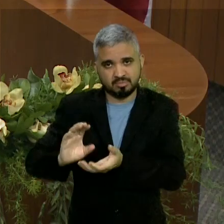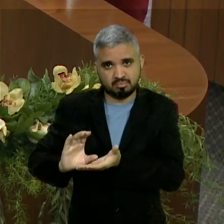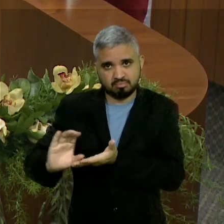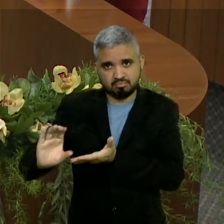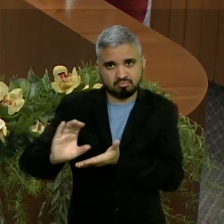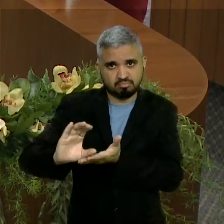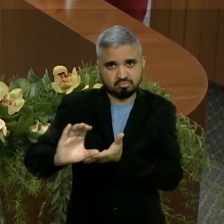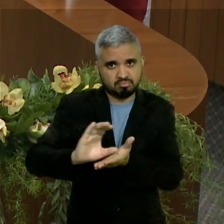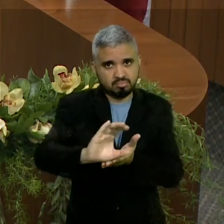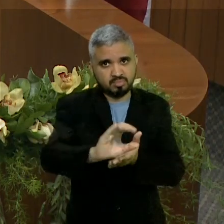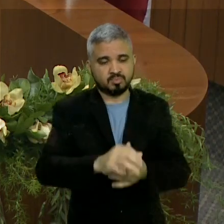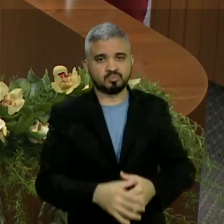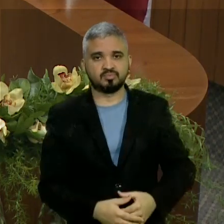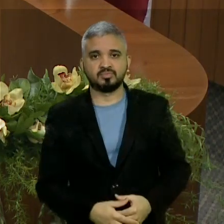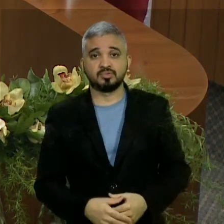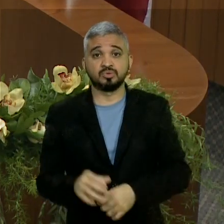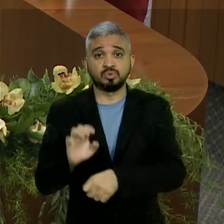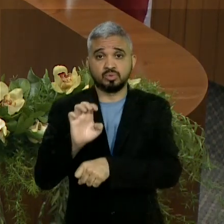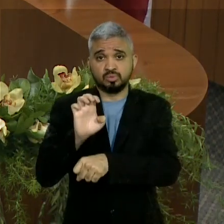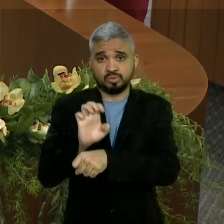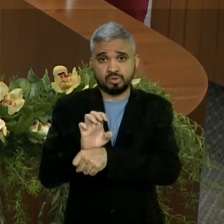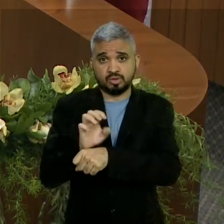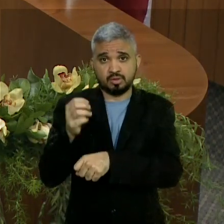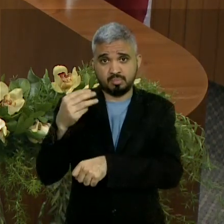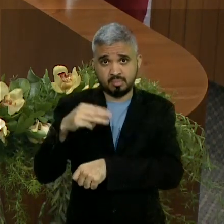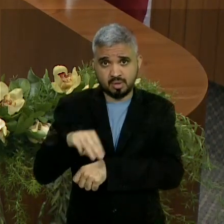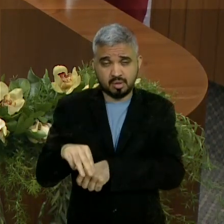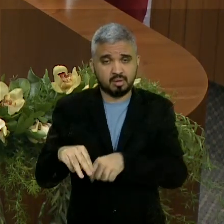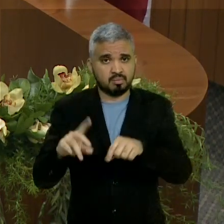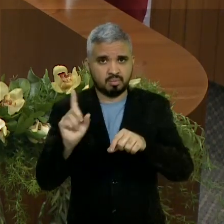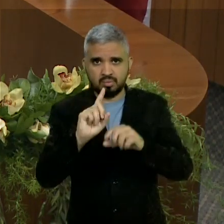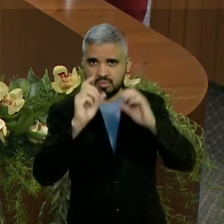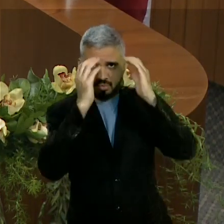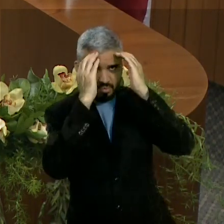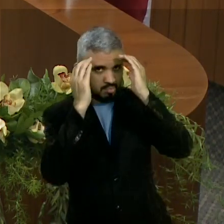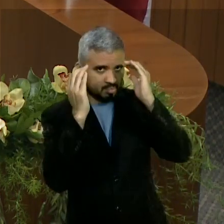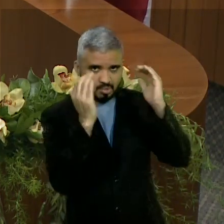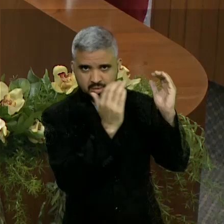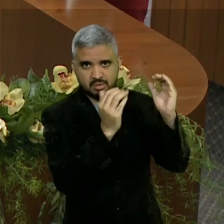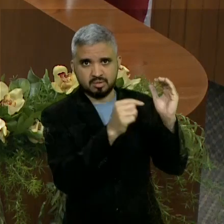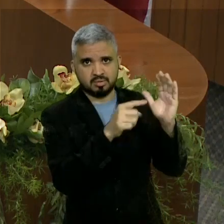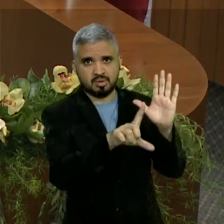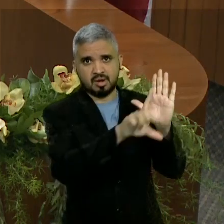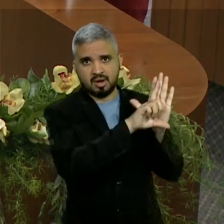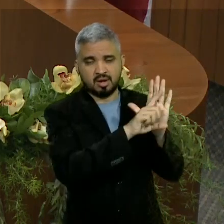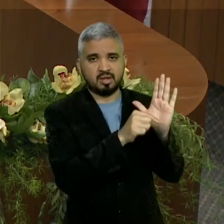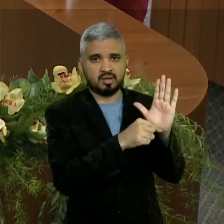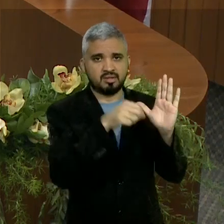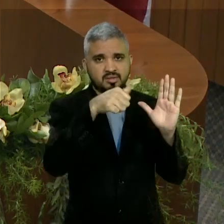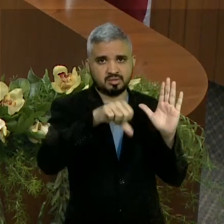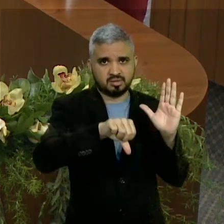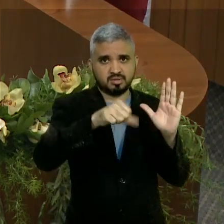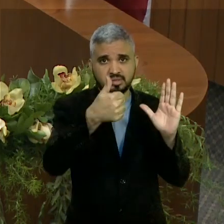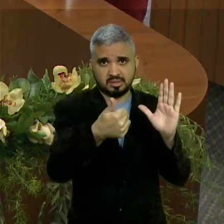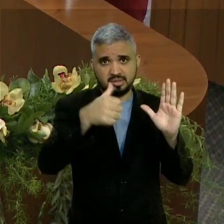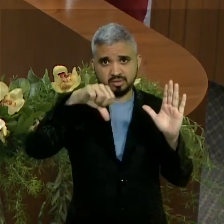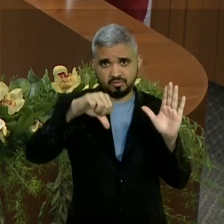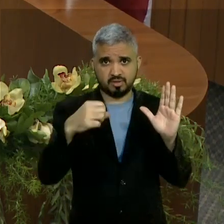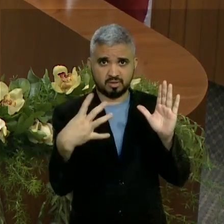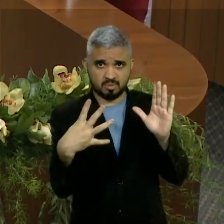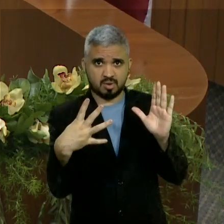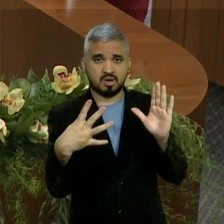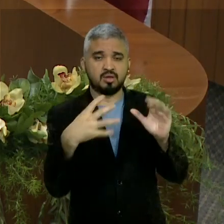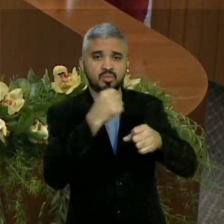flagrantemente as diretrizes preconizadas pelo artigo 4 da lei tá 194 de 2022